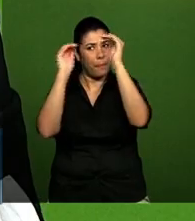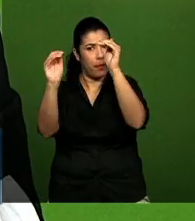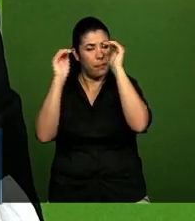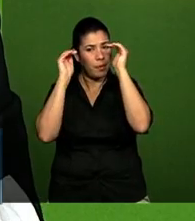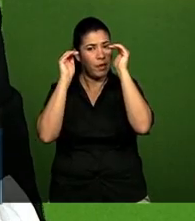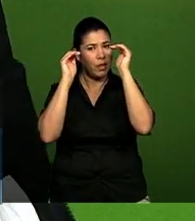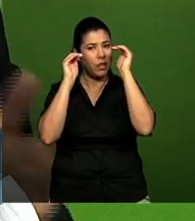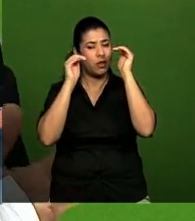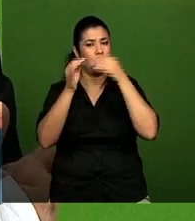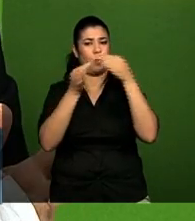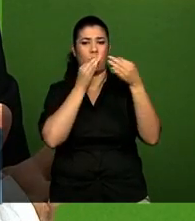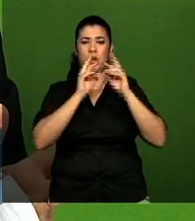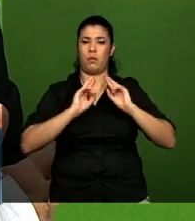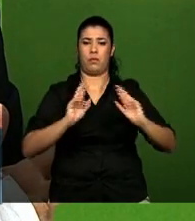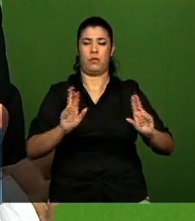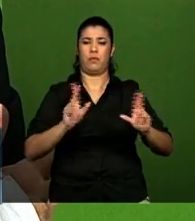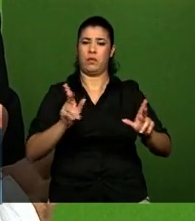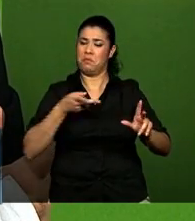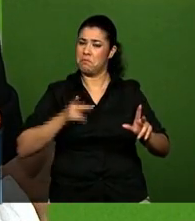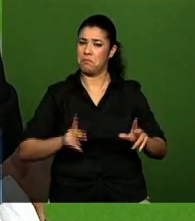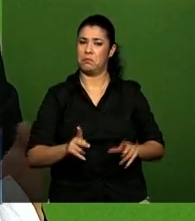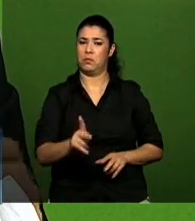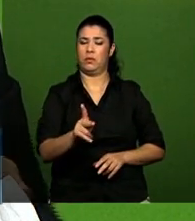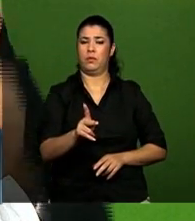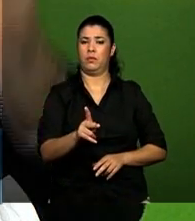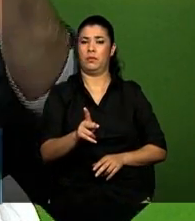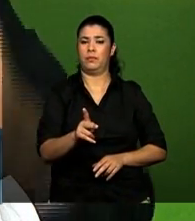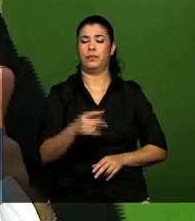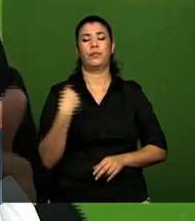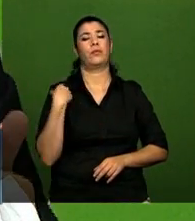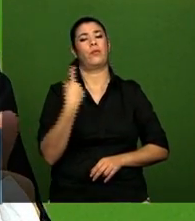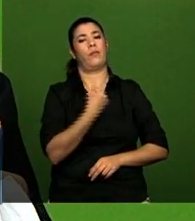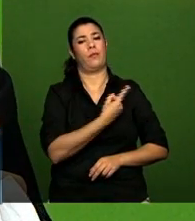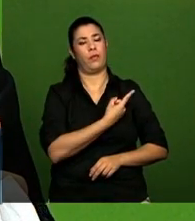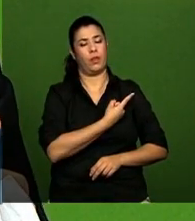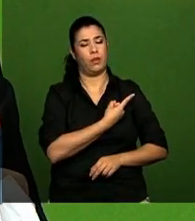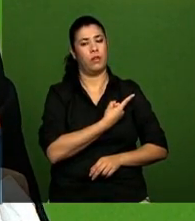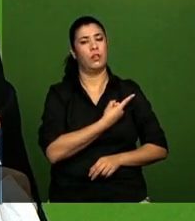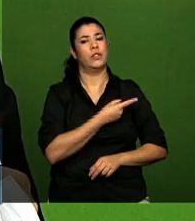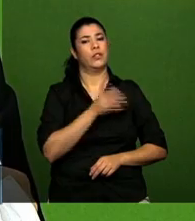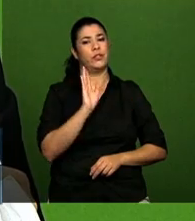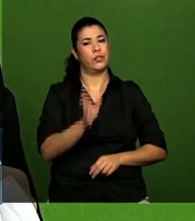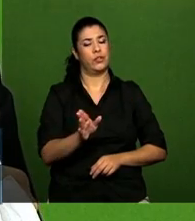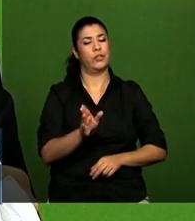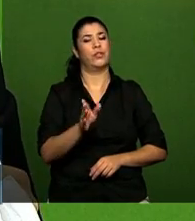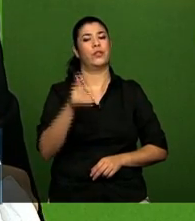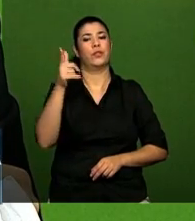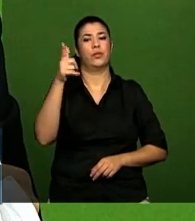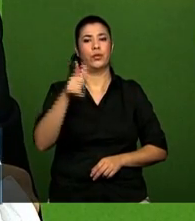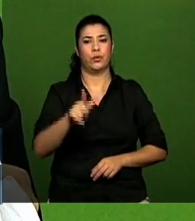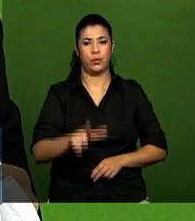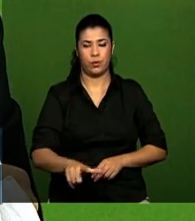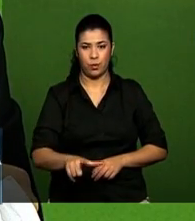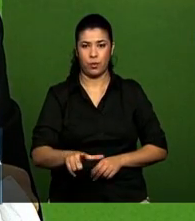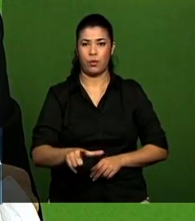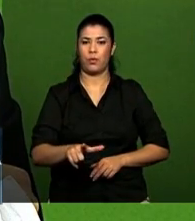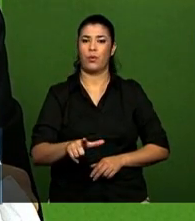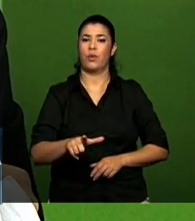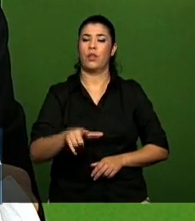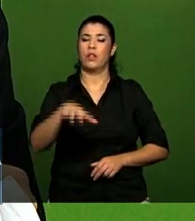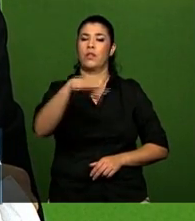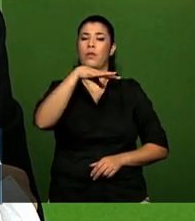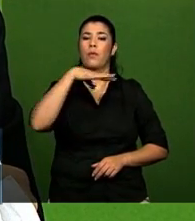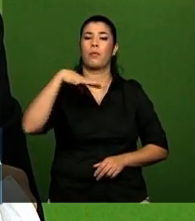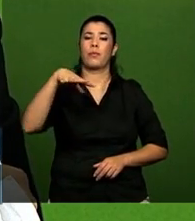distintas um processo permanente então nós estamos renovando este este ambiente